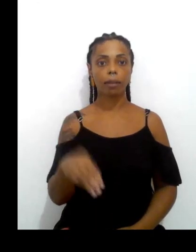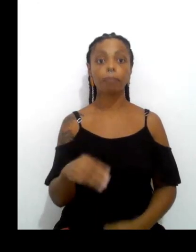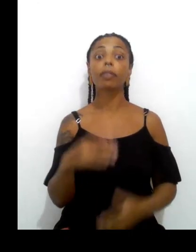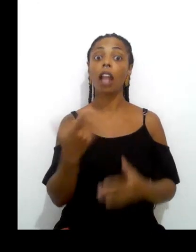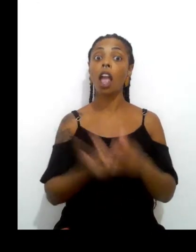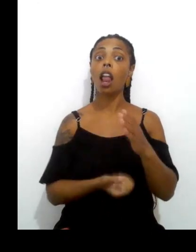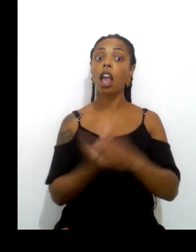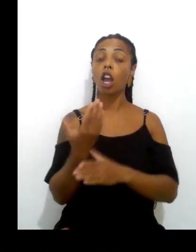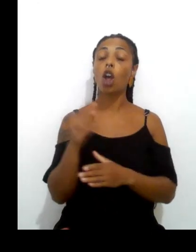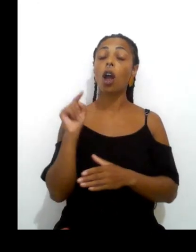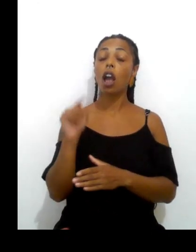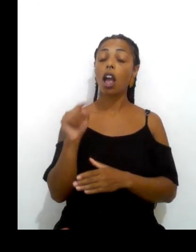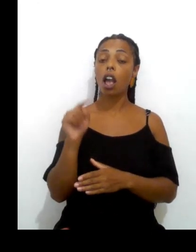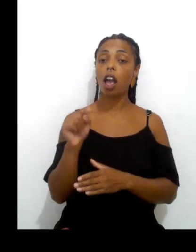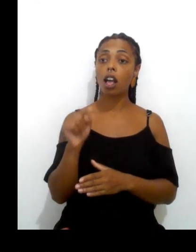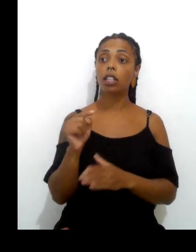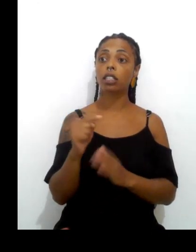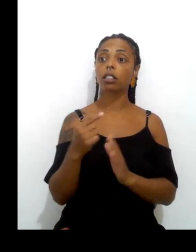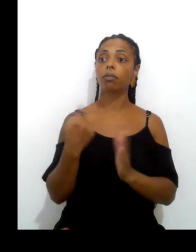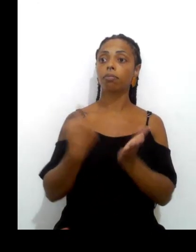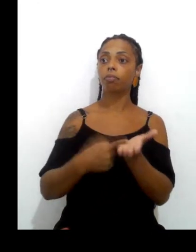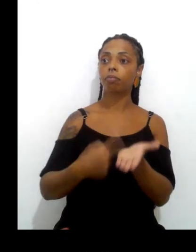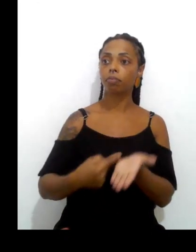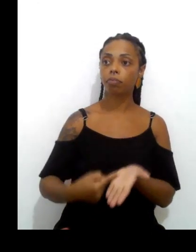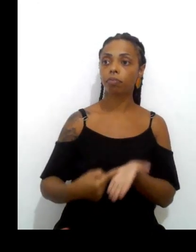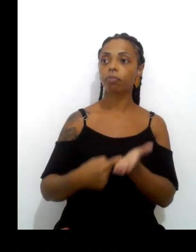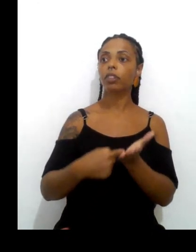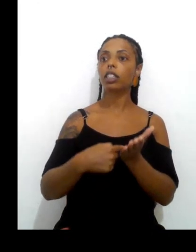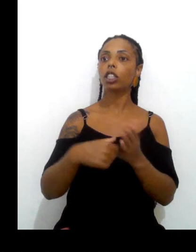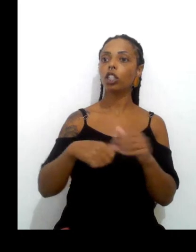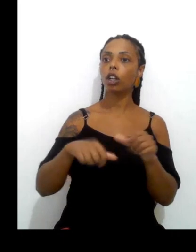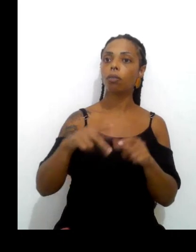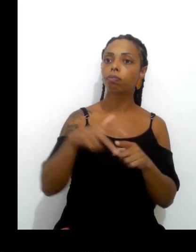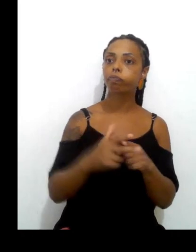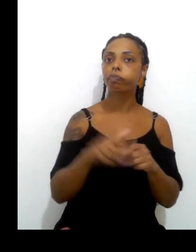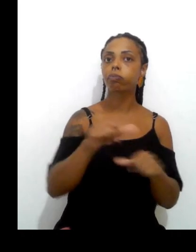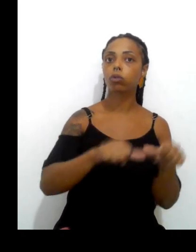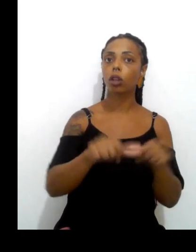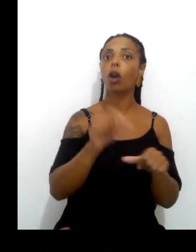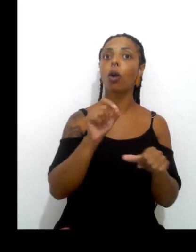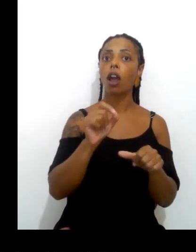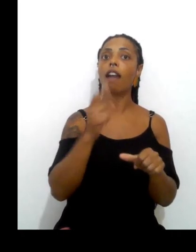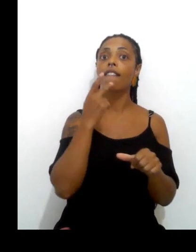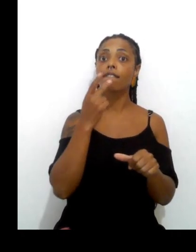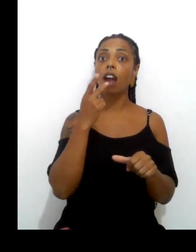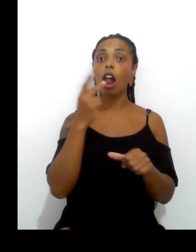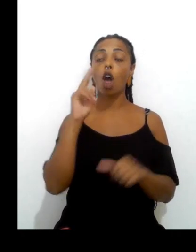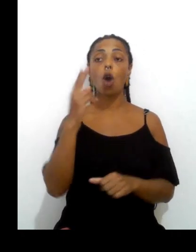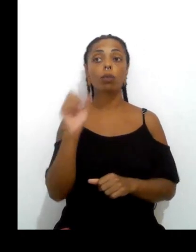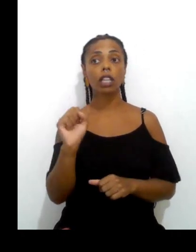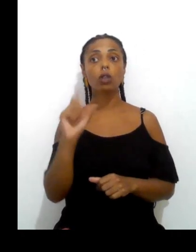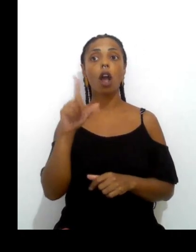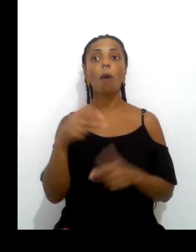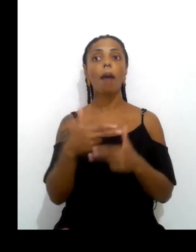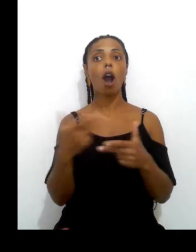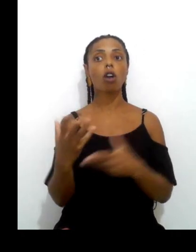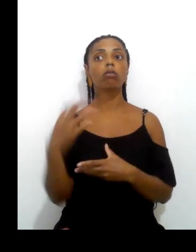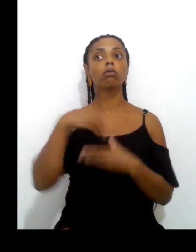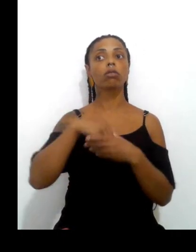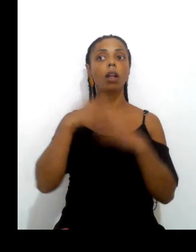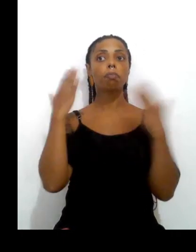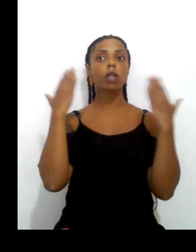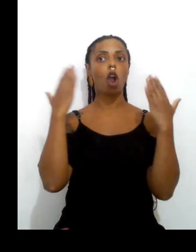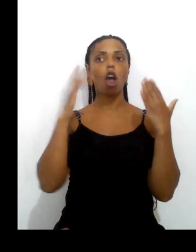reformas afirmando a homossexualidade como condição psicológica ele fez então uma declaração